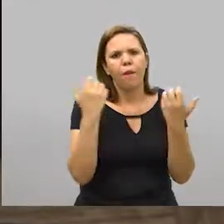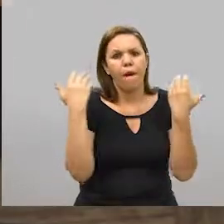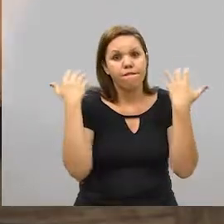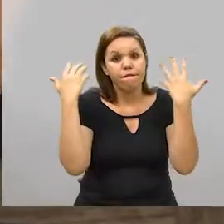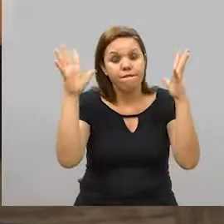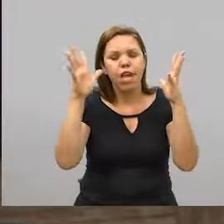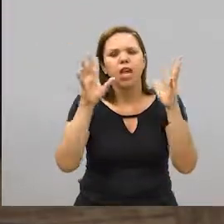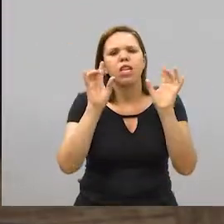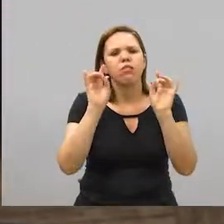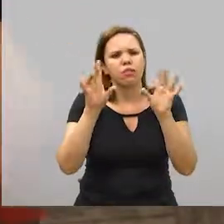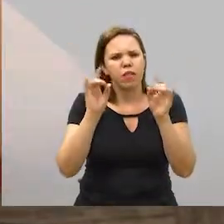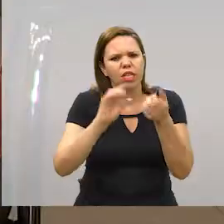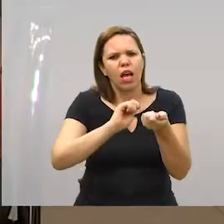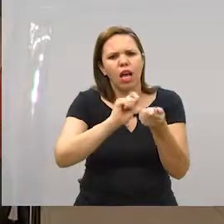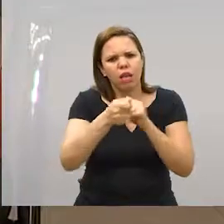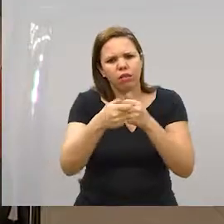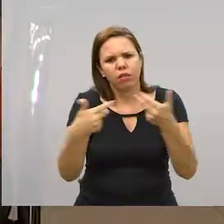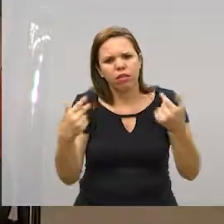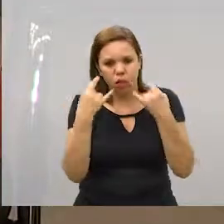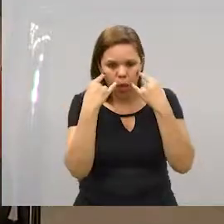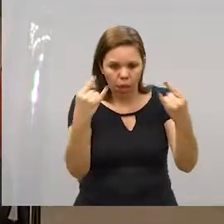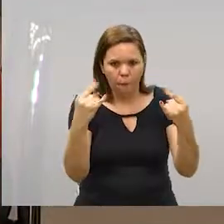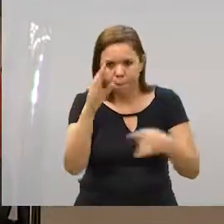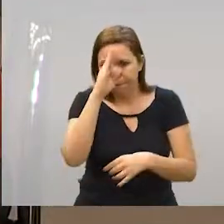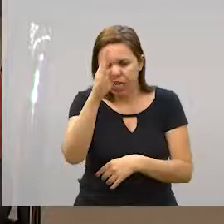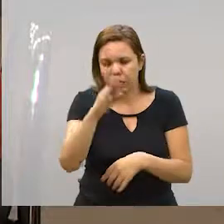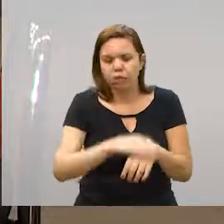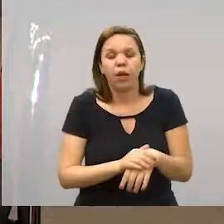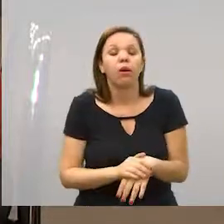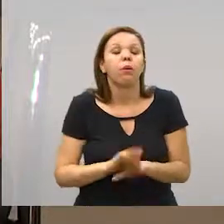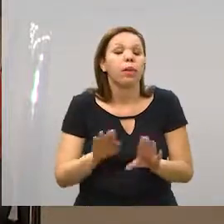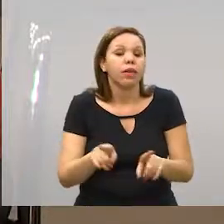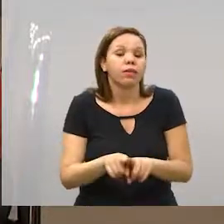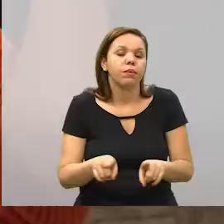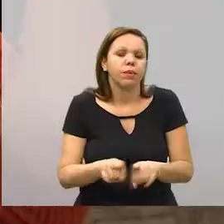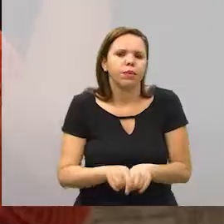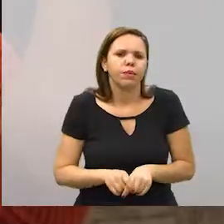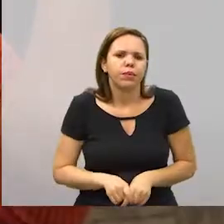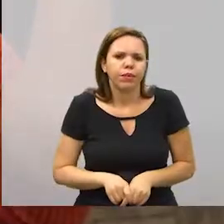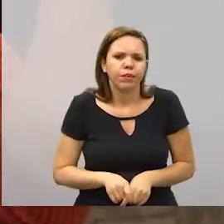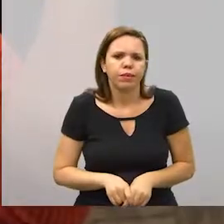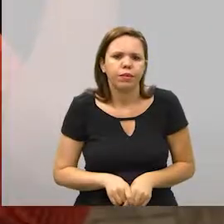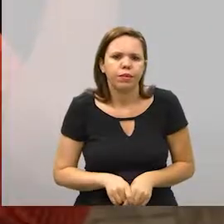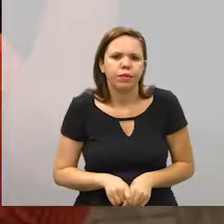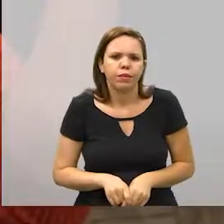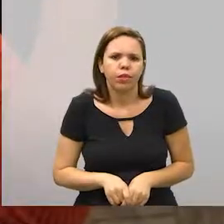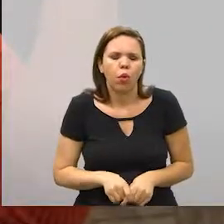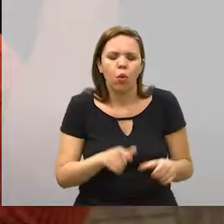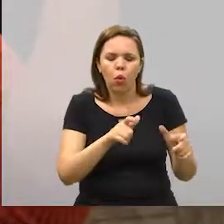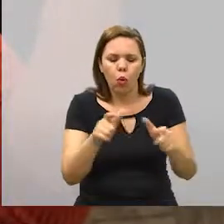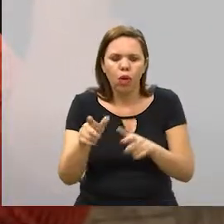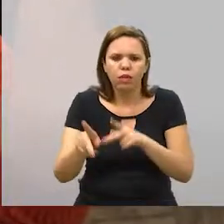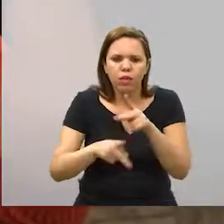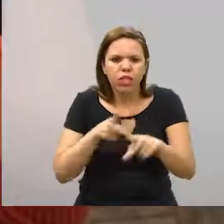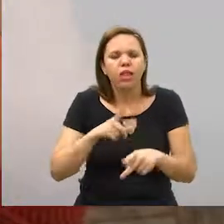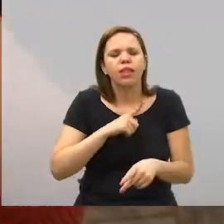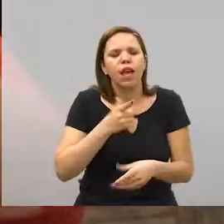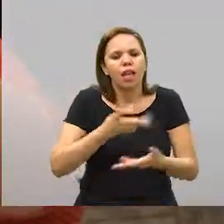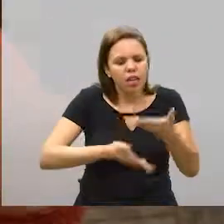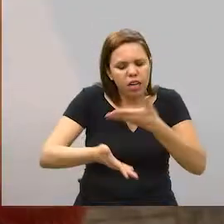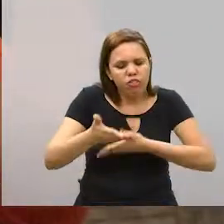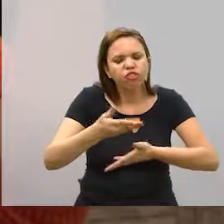um festival, onde o show seja a atração principal, mas que seja um lugar